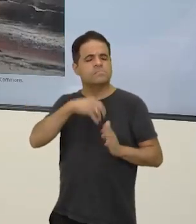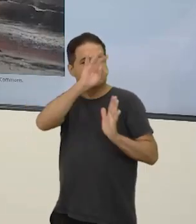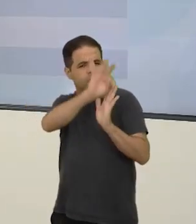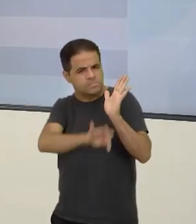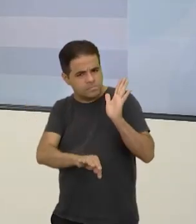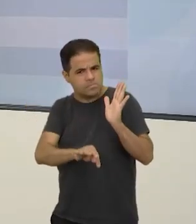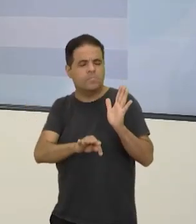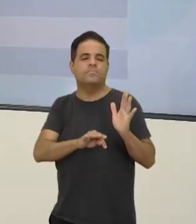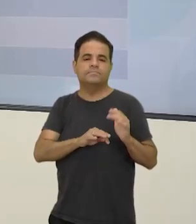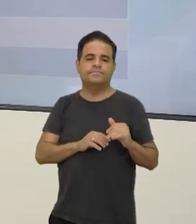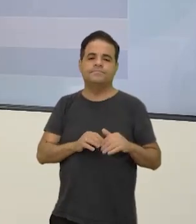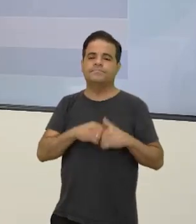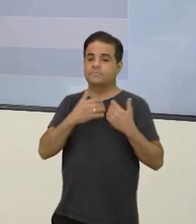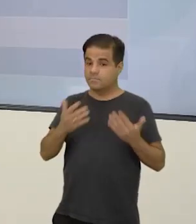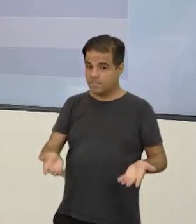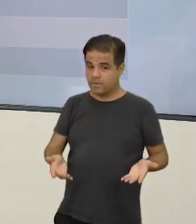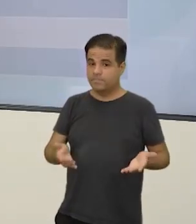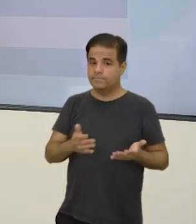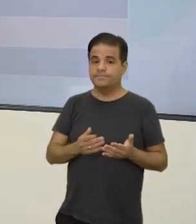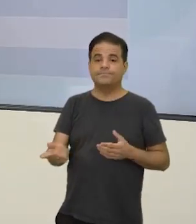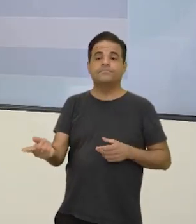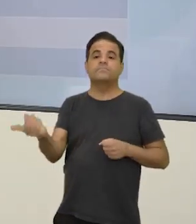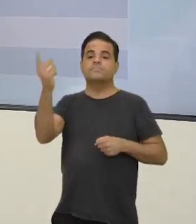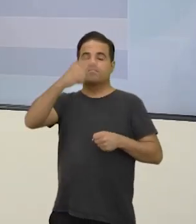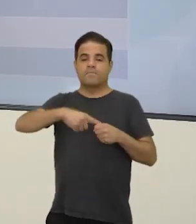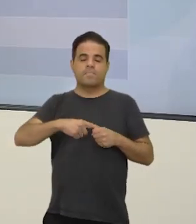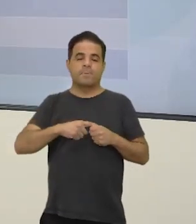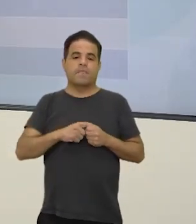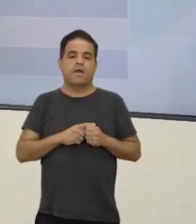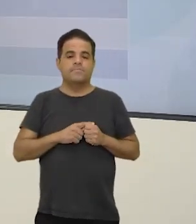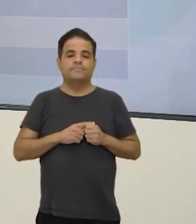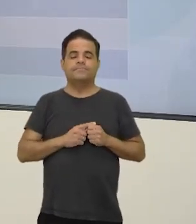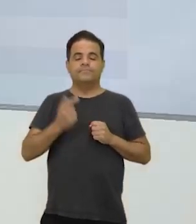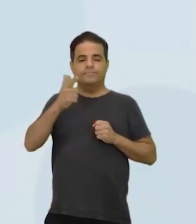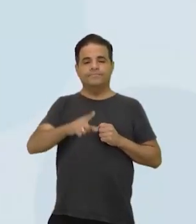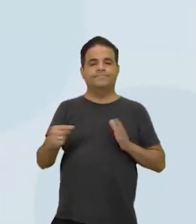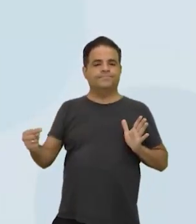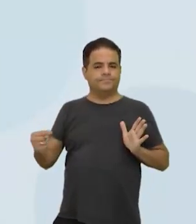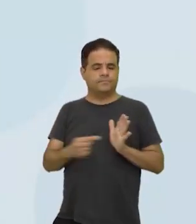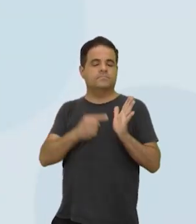texto, certo? Então, retomando